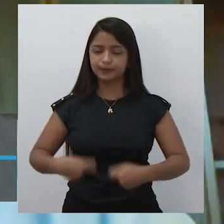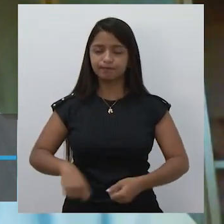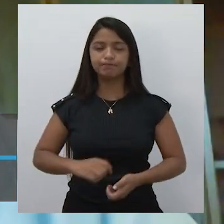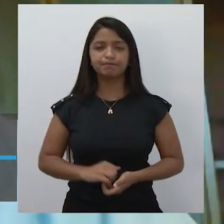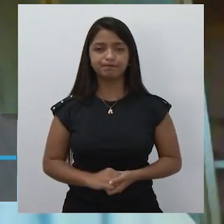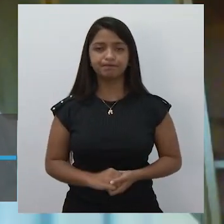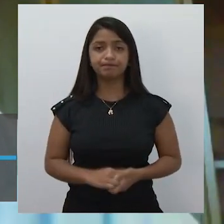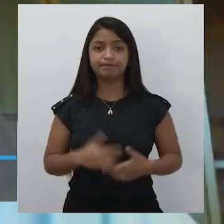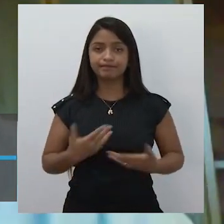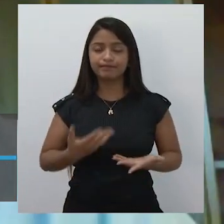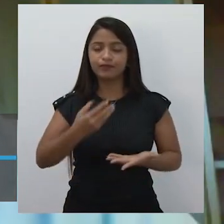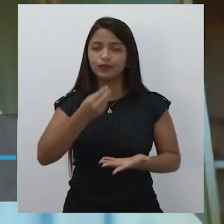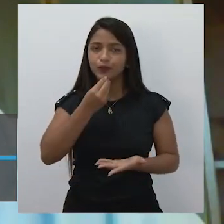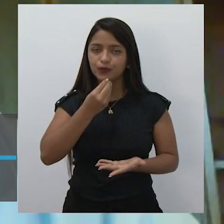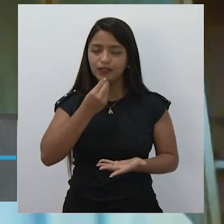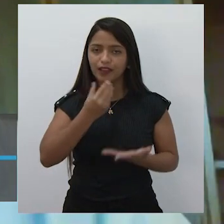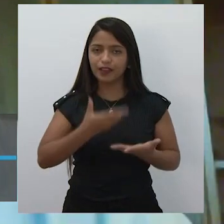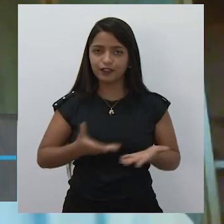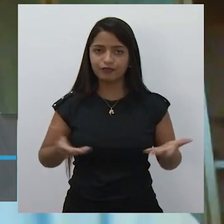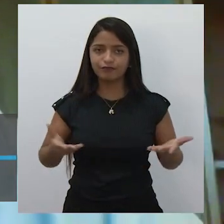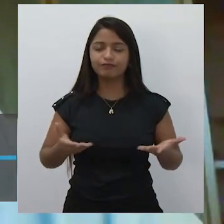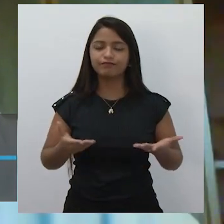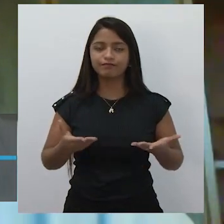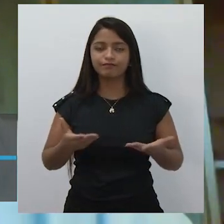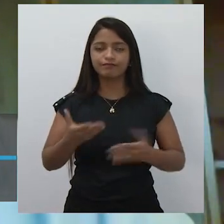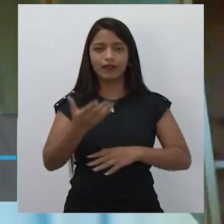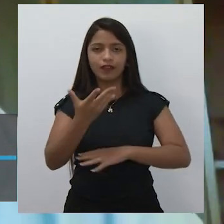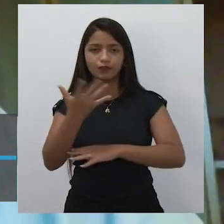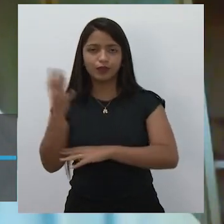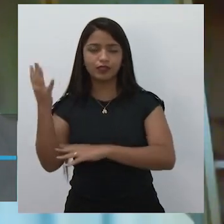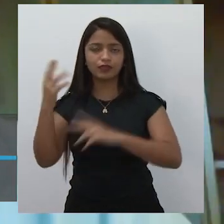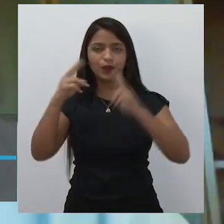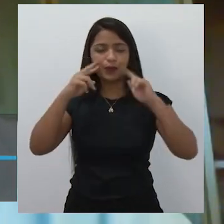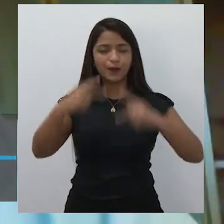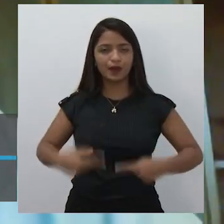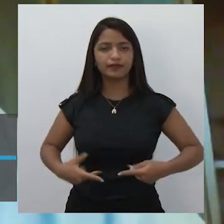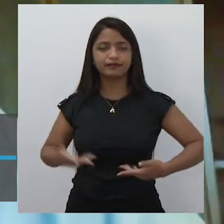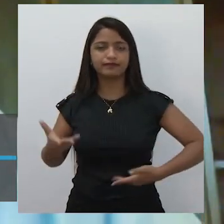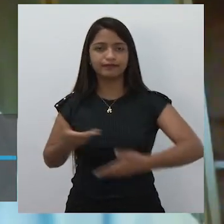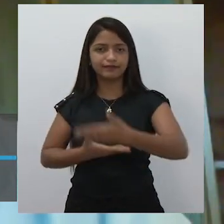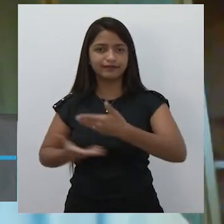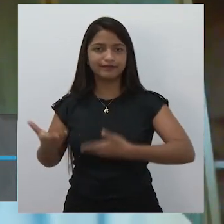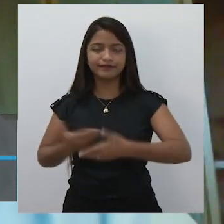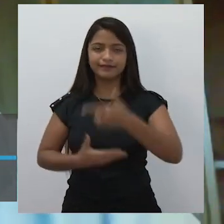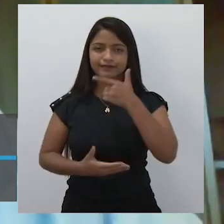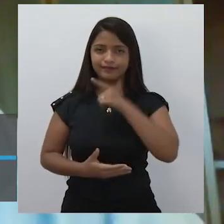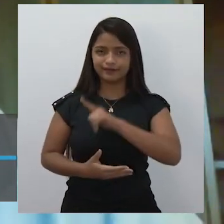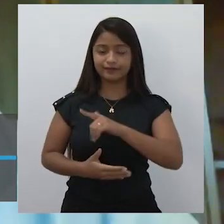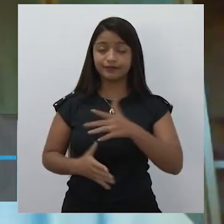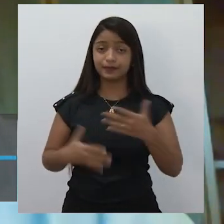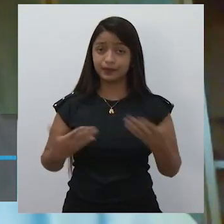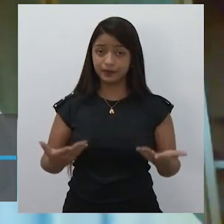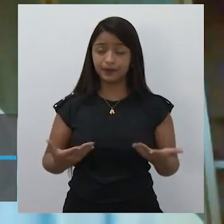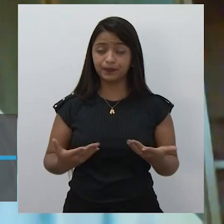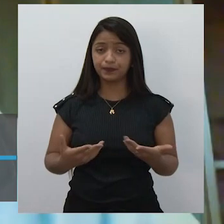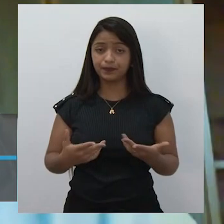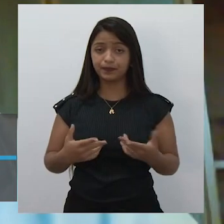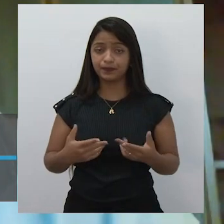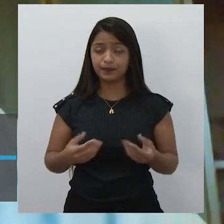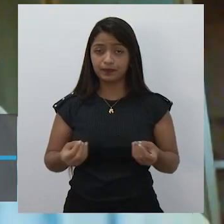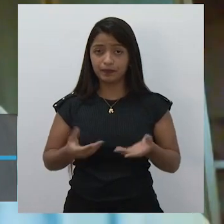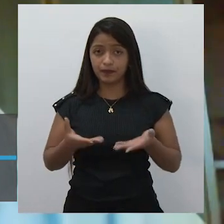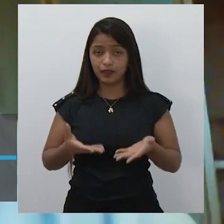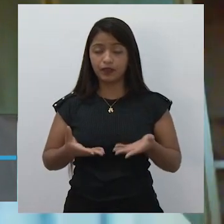oportunidade de trabalhar a relação homem-natureza. Para isso, né, a gente continua utilizando a questão